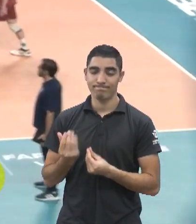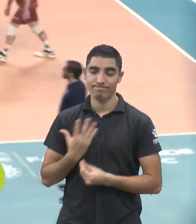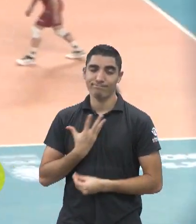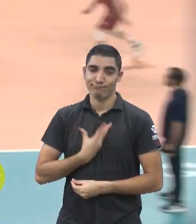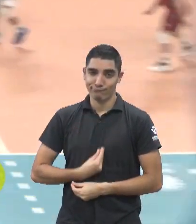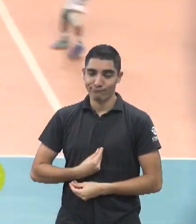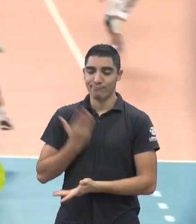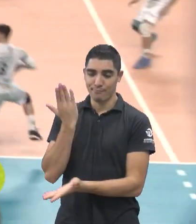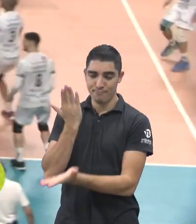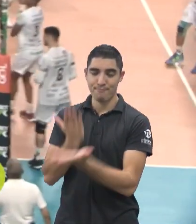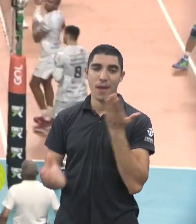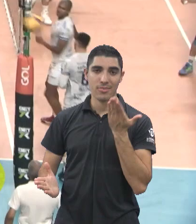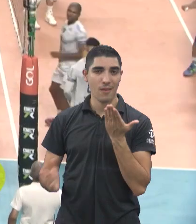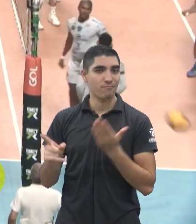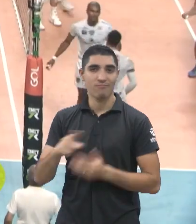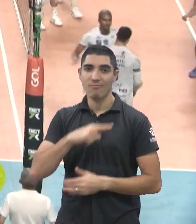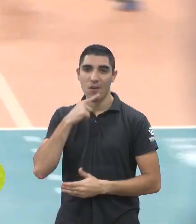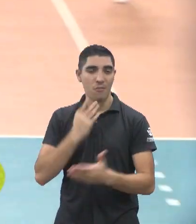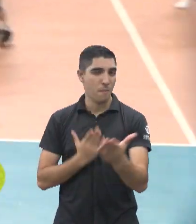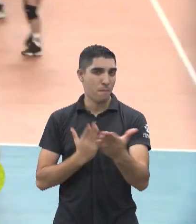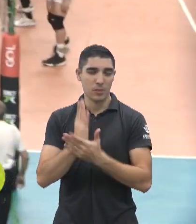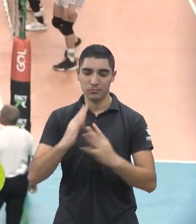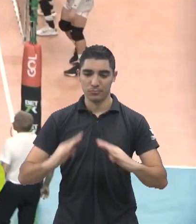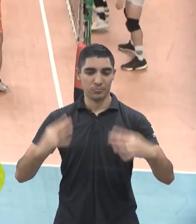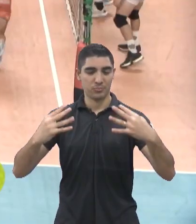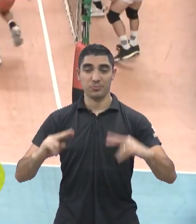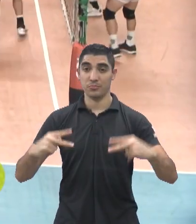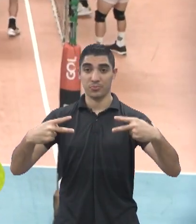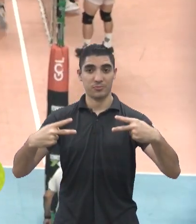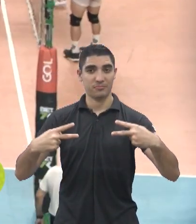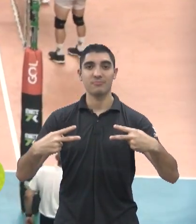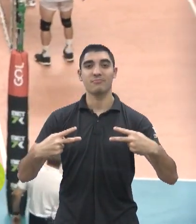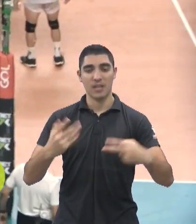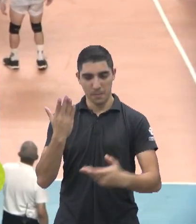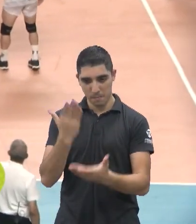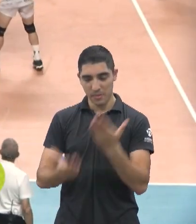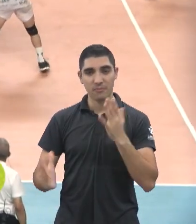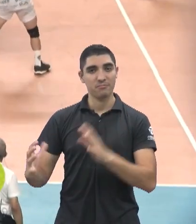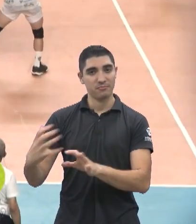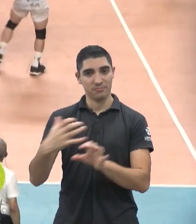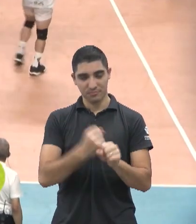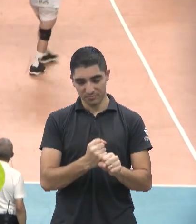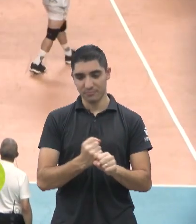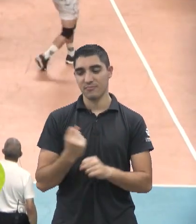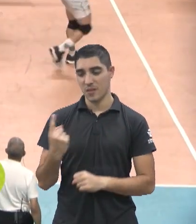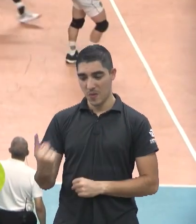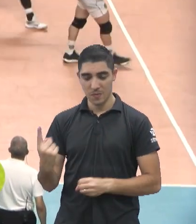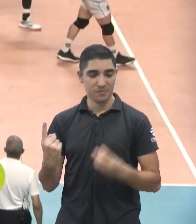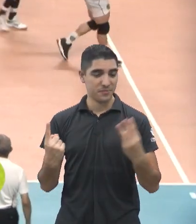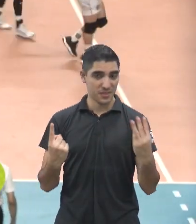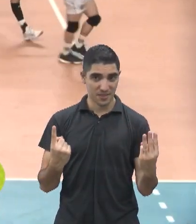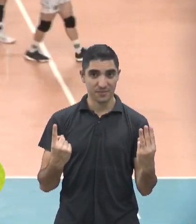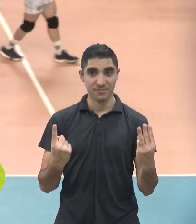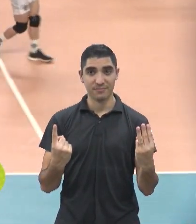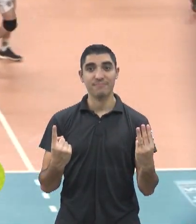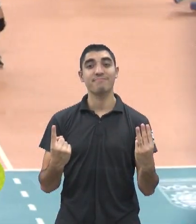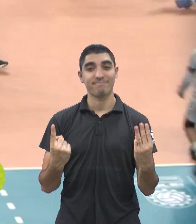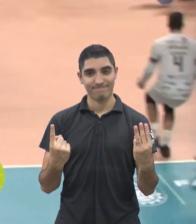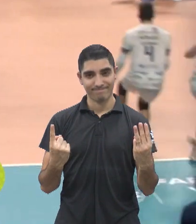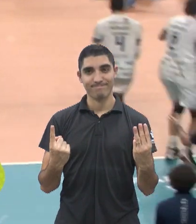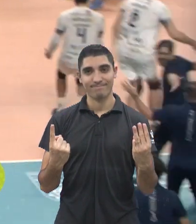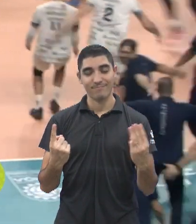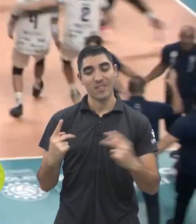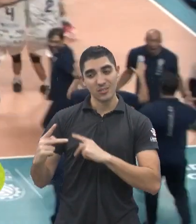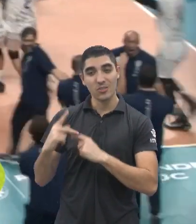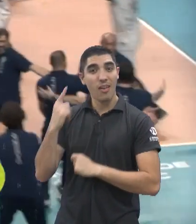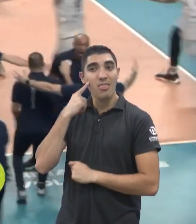classificação para a semifinal, ao perder em casa para os catarinenses por 3-1, dando adeus também ao sonho do primeiro